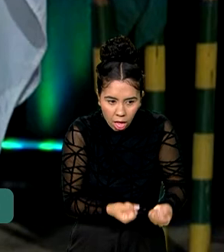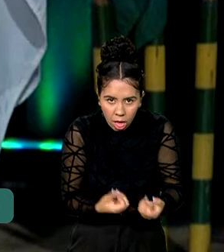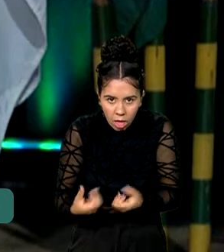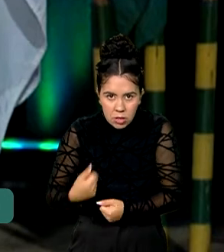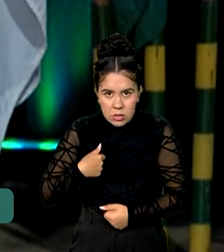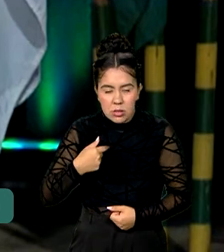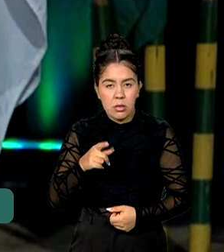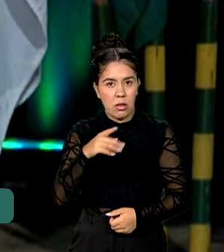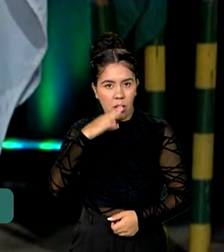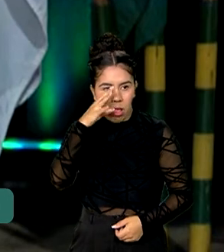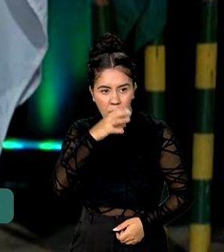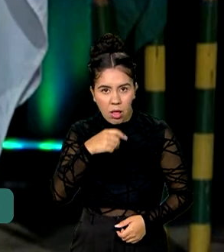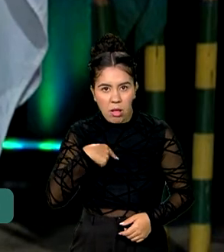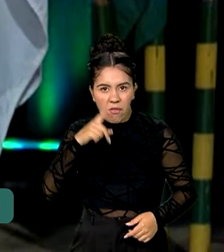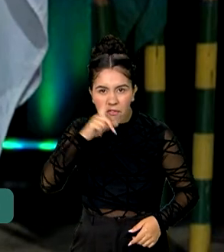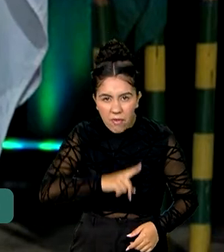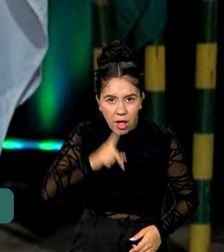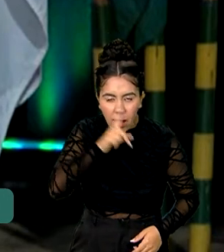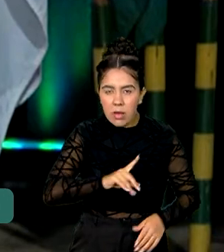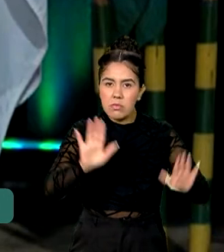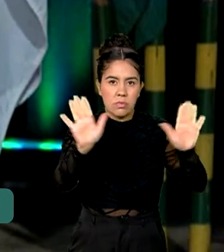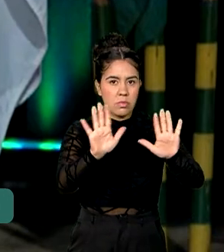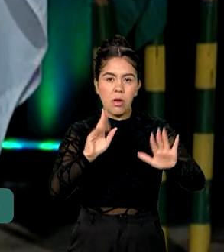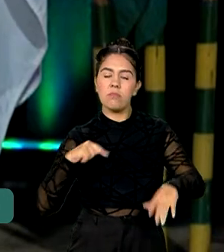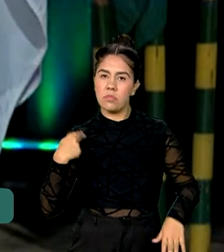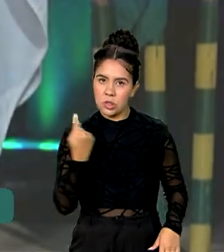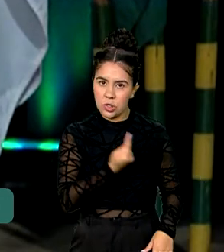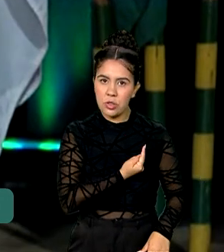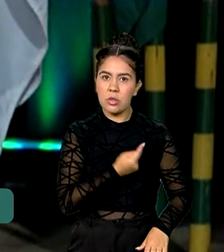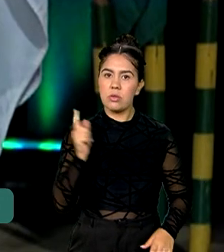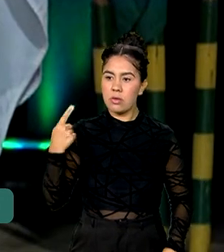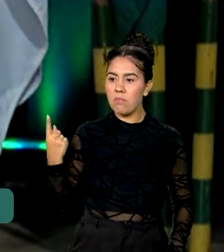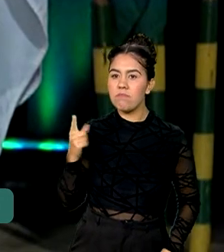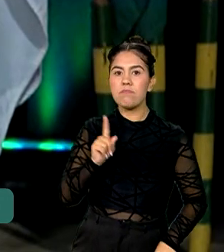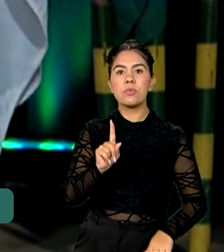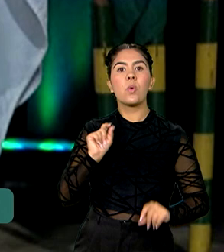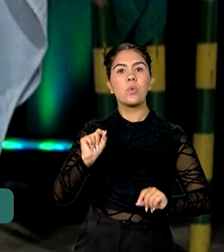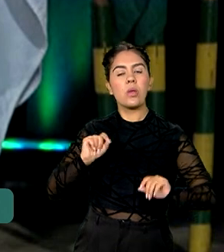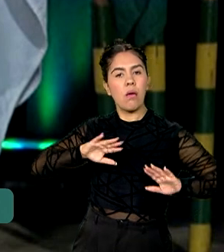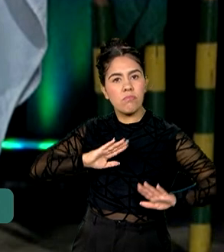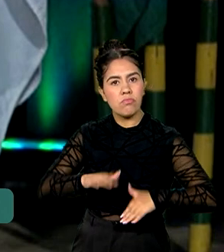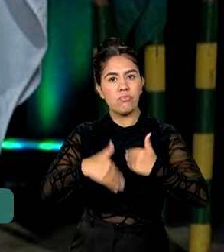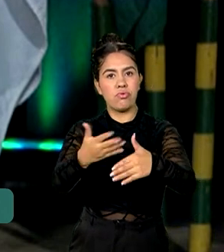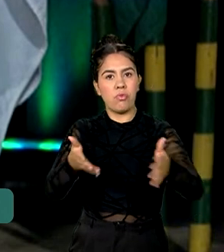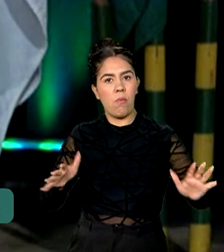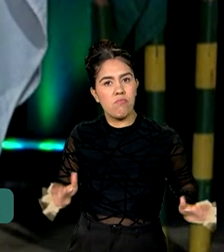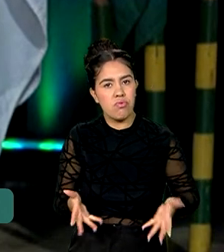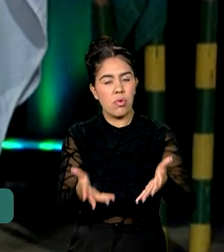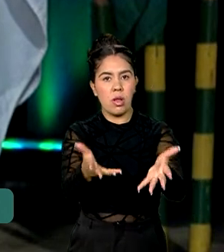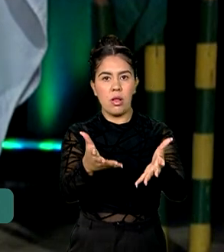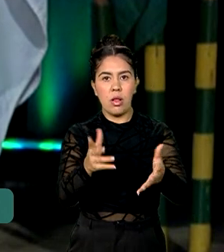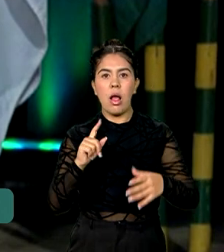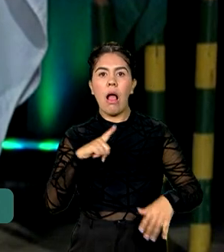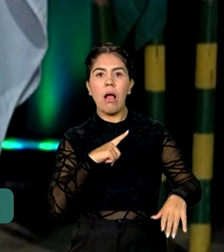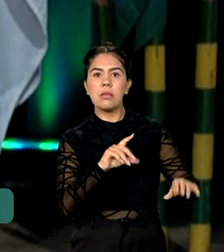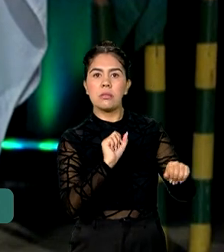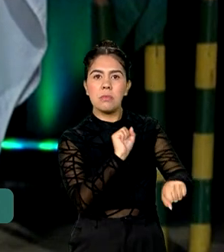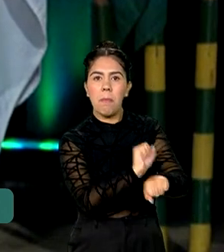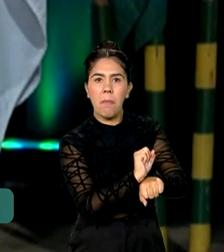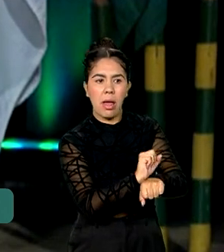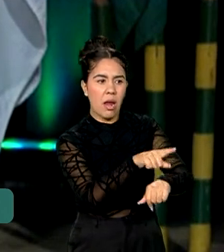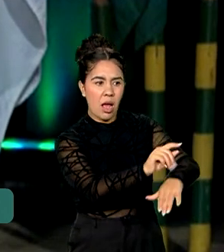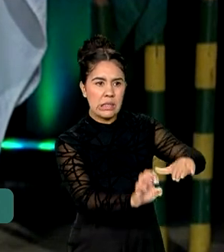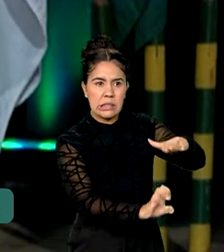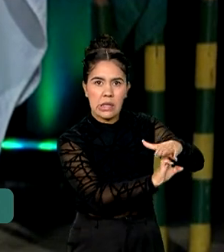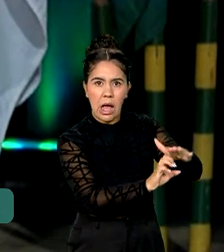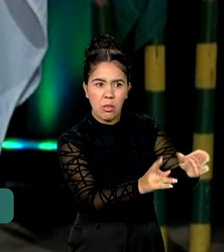do mercado. Nós nos colocamos aqui como promotores do desenvolvimento. Não vamos poder esperar preparar o Estado para enfrentar esse